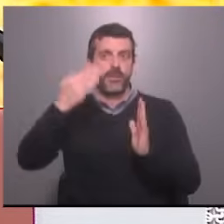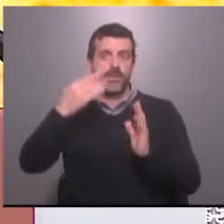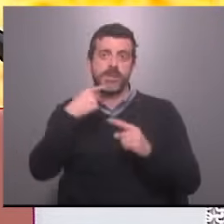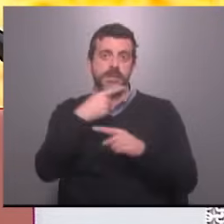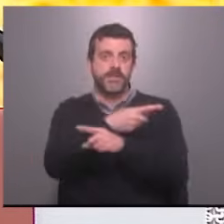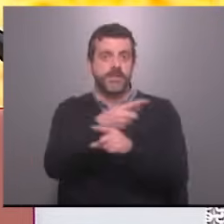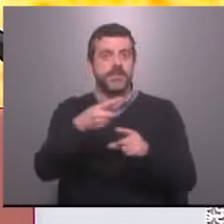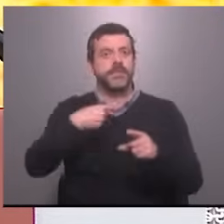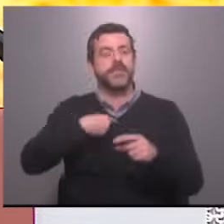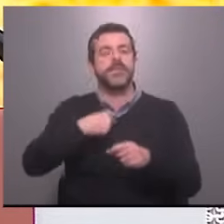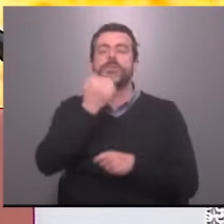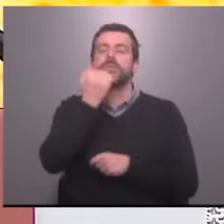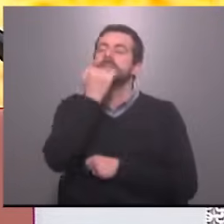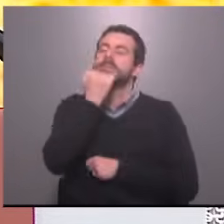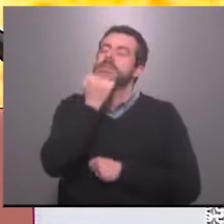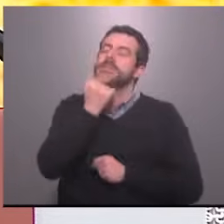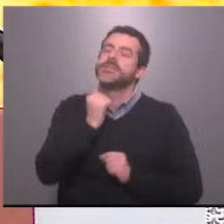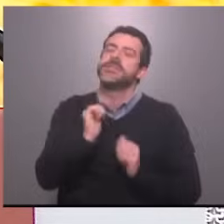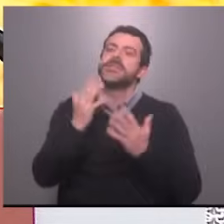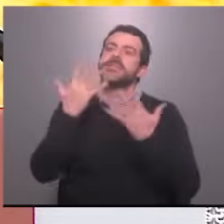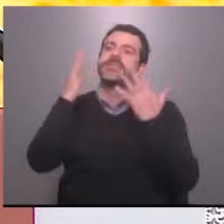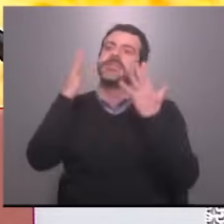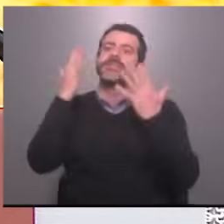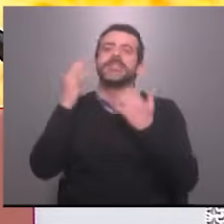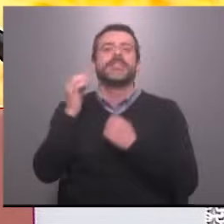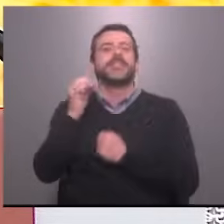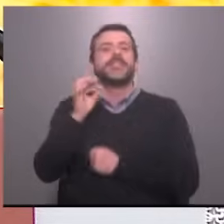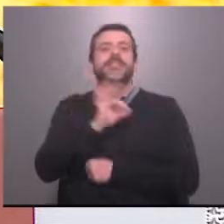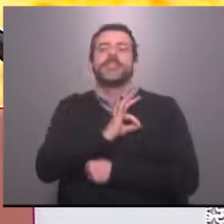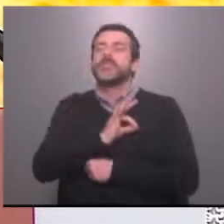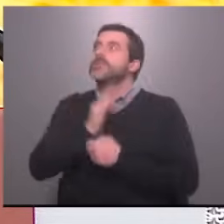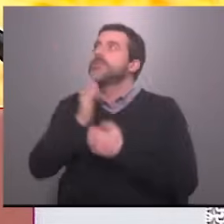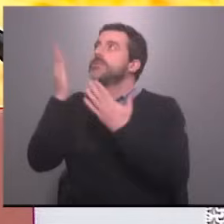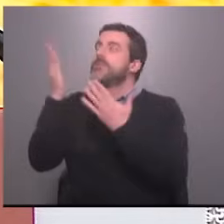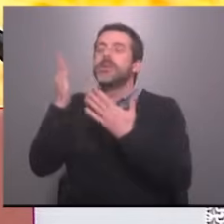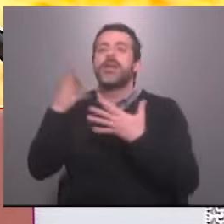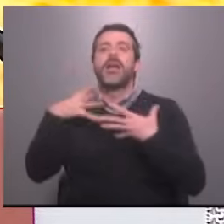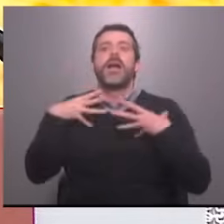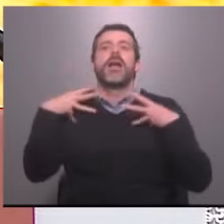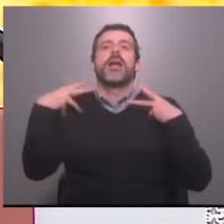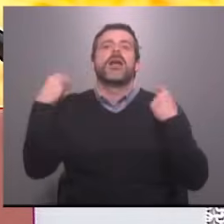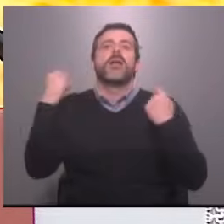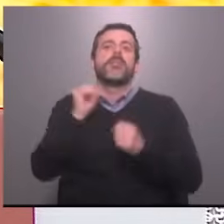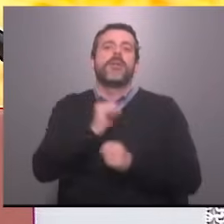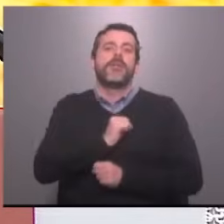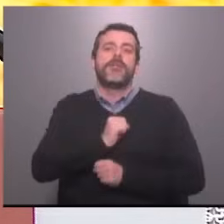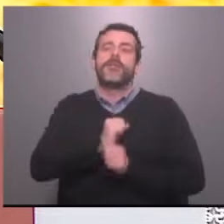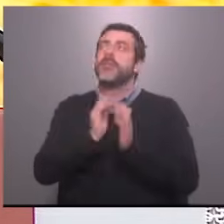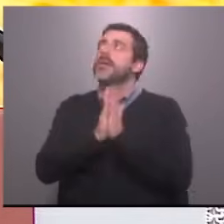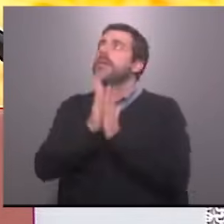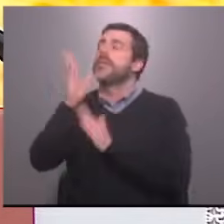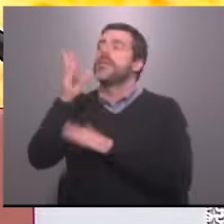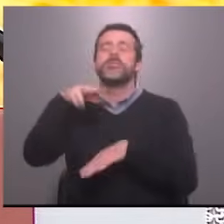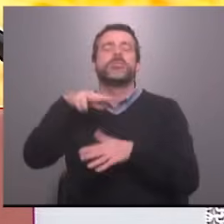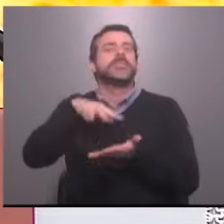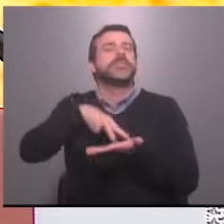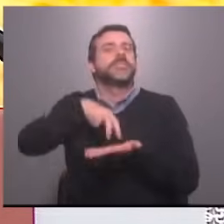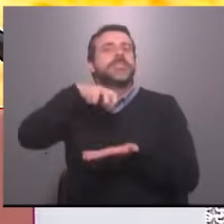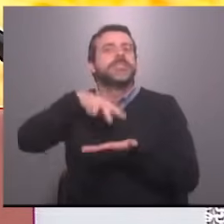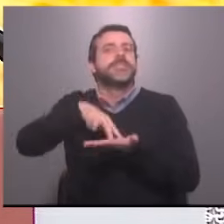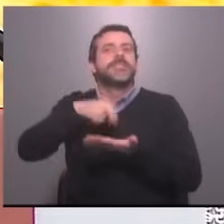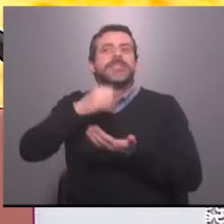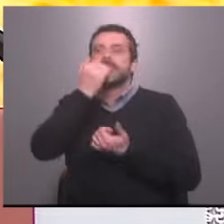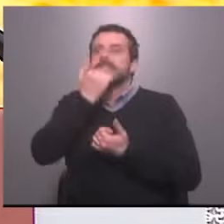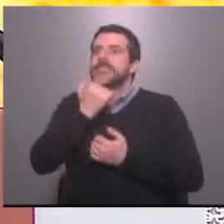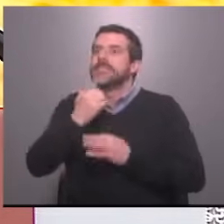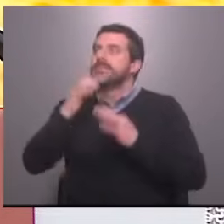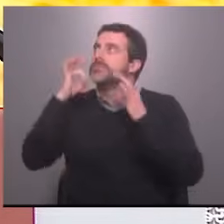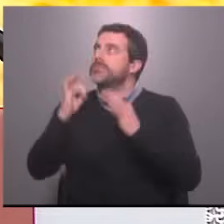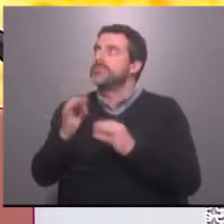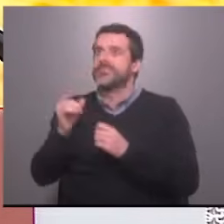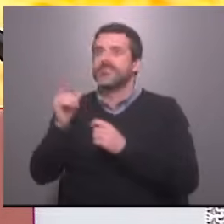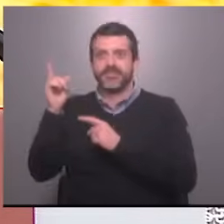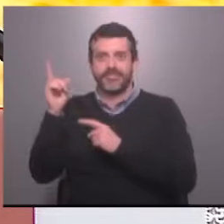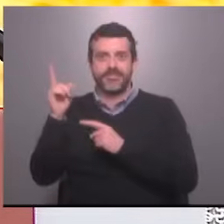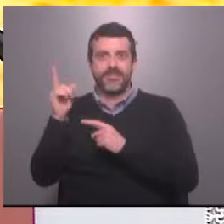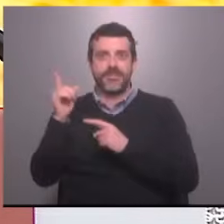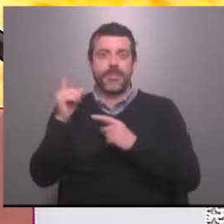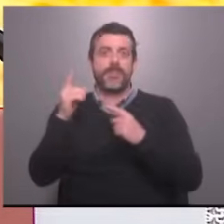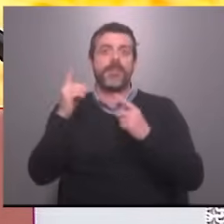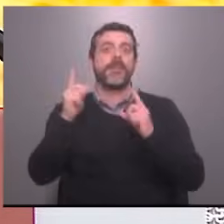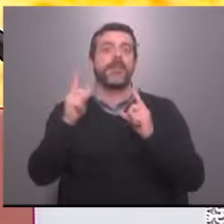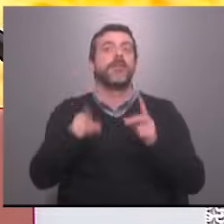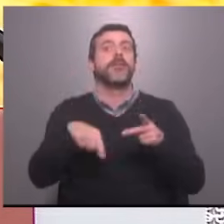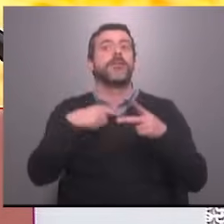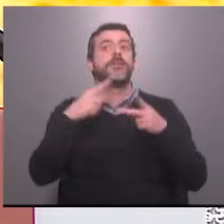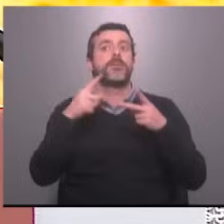primeira leitura. Exulto de alegria no Senhor, a minha alma rejubila no meu Deus. E a